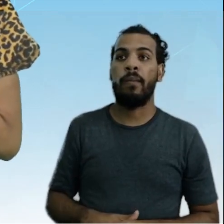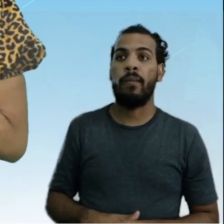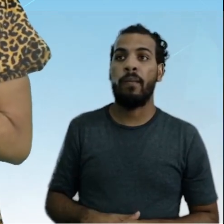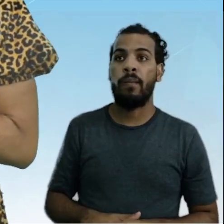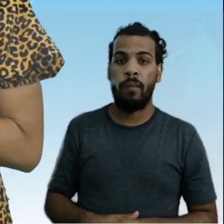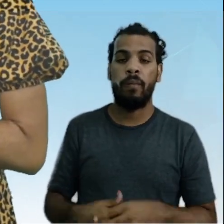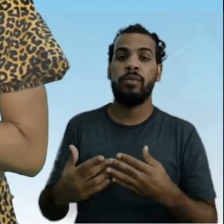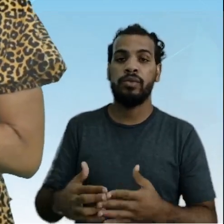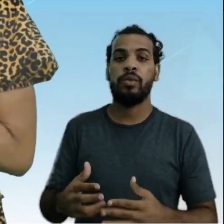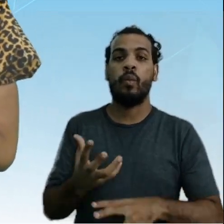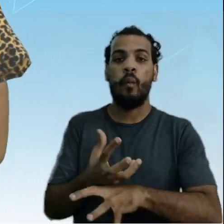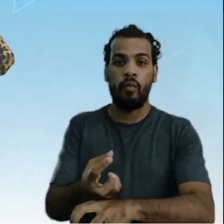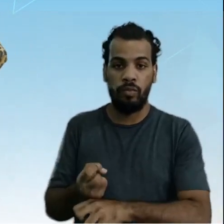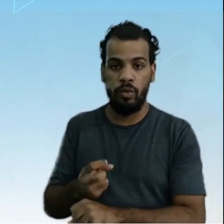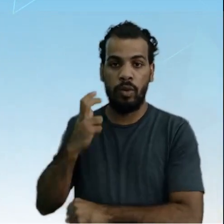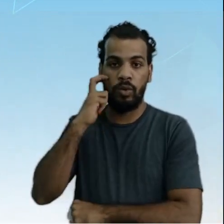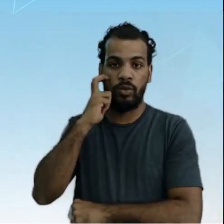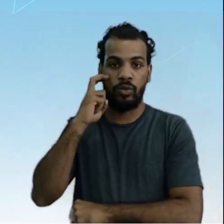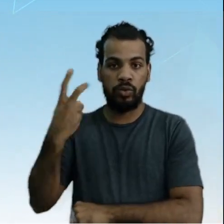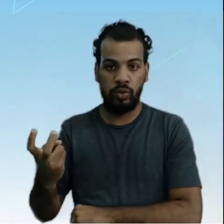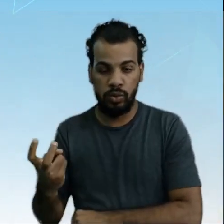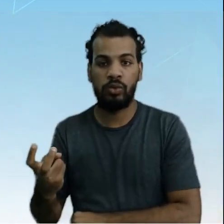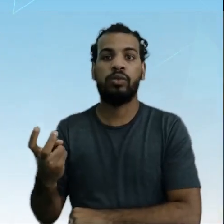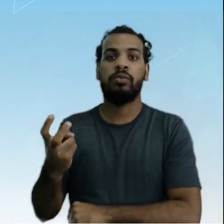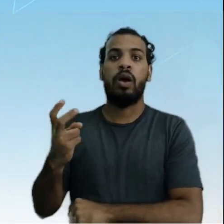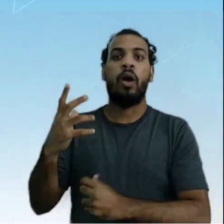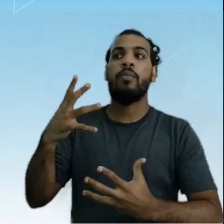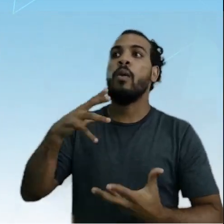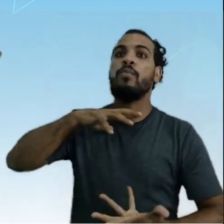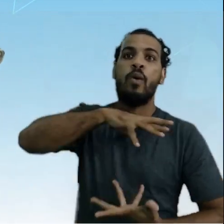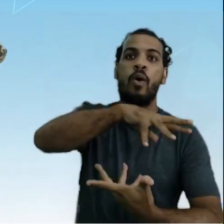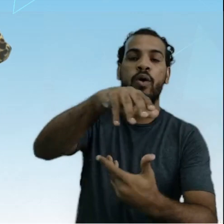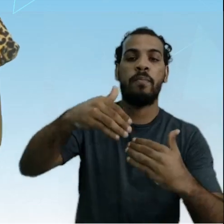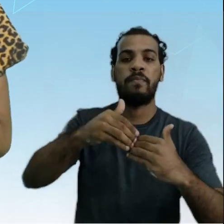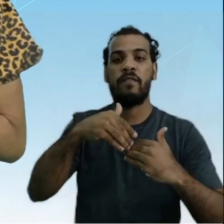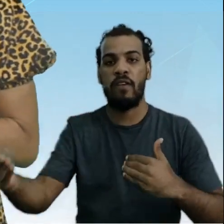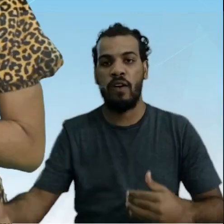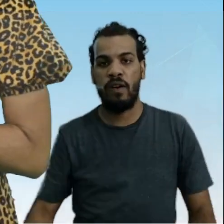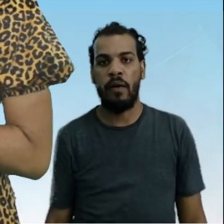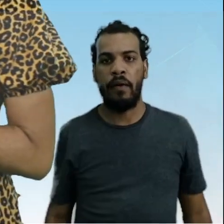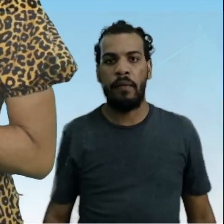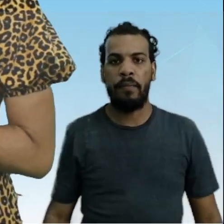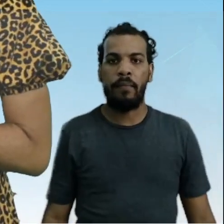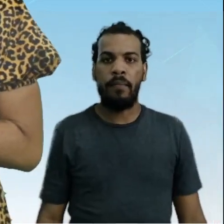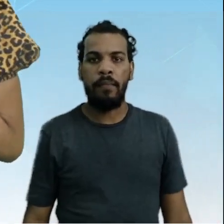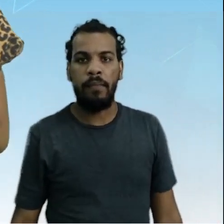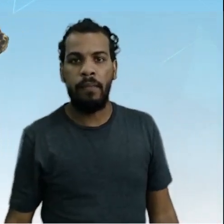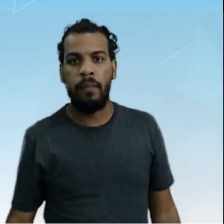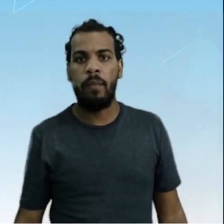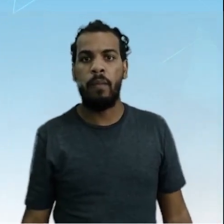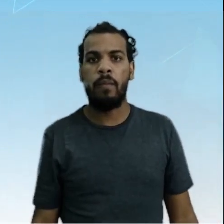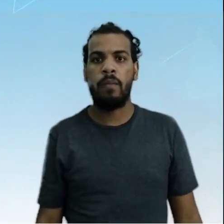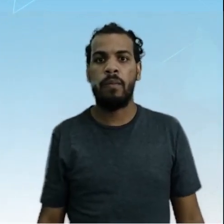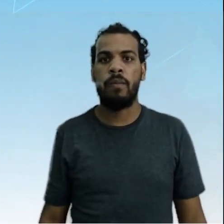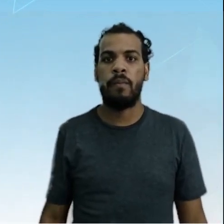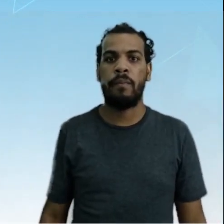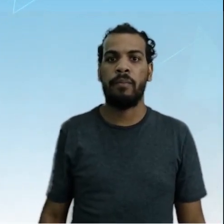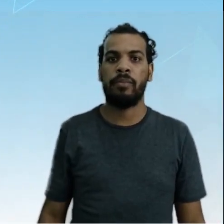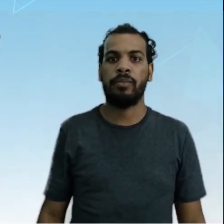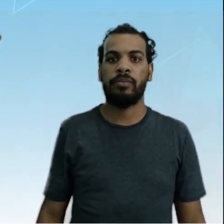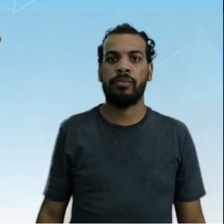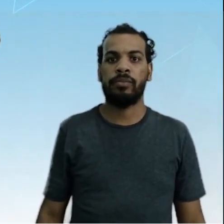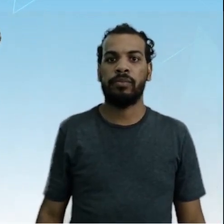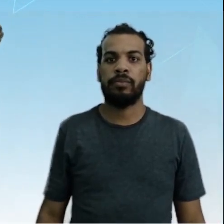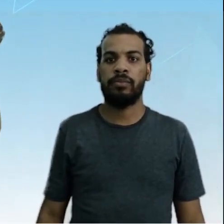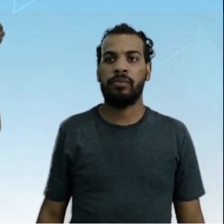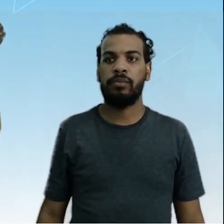sertão, a cultura da terra para o Para mundo, fora, para fora. De exatamente. exportação também, né? Total. Então, você,